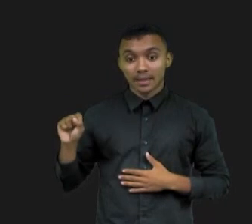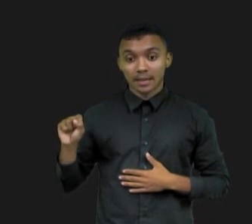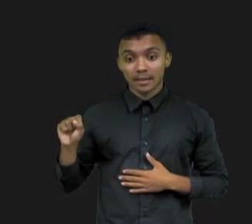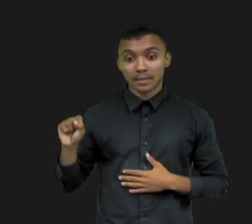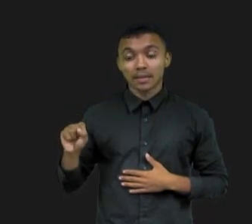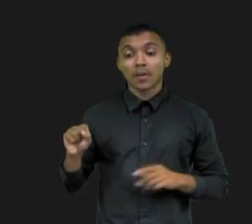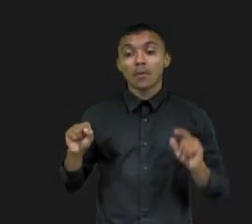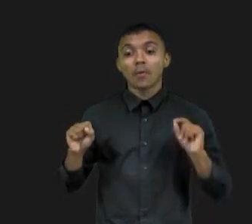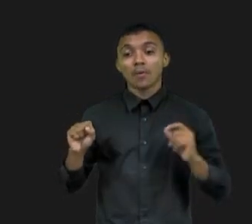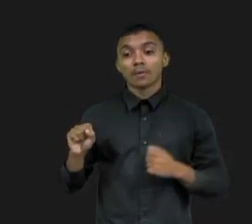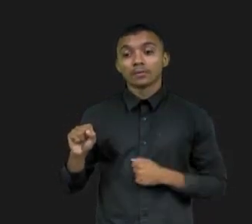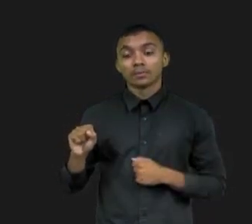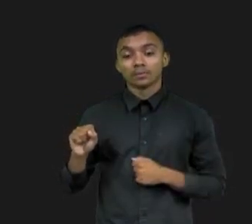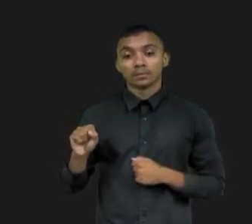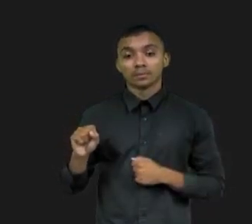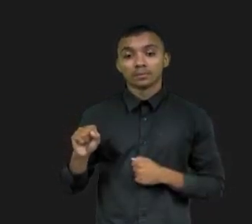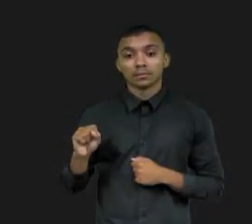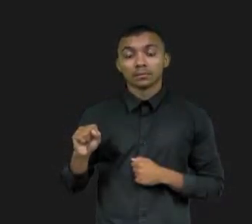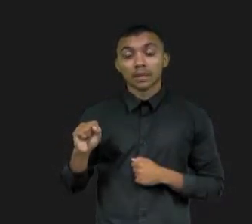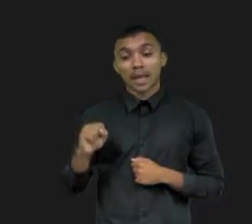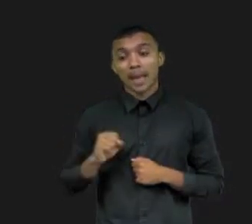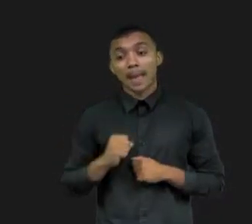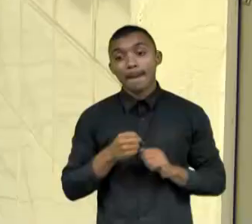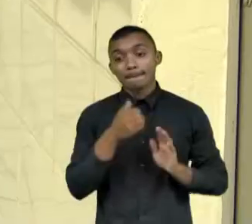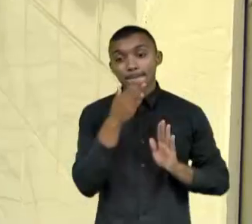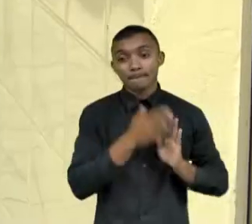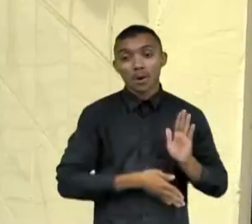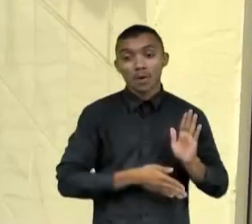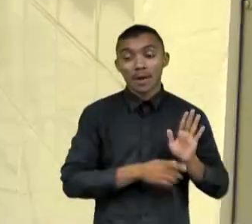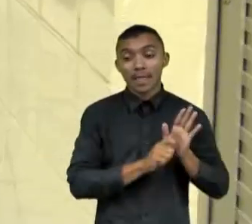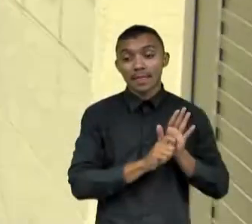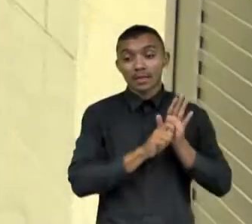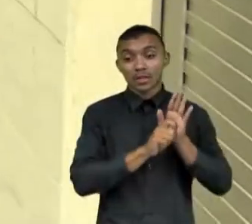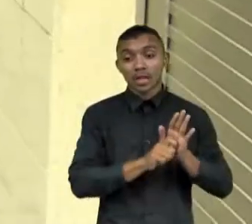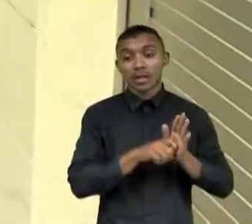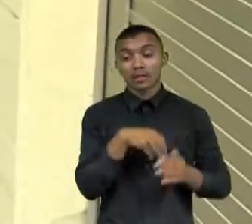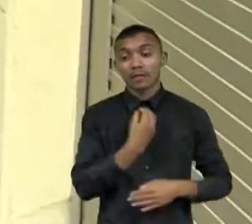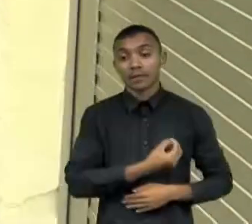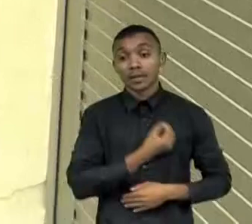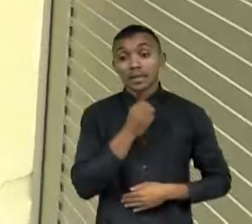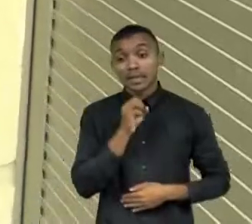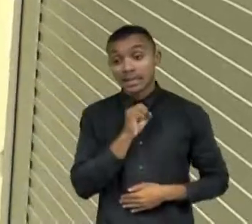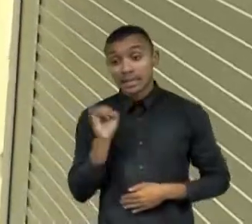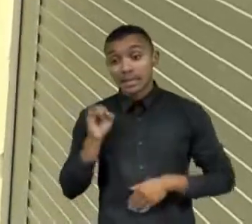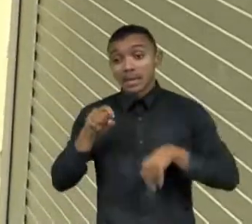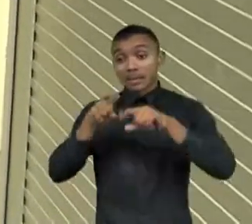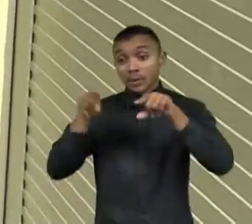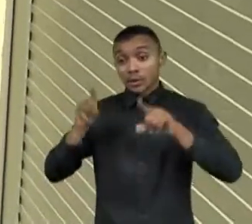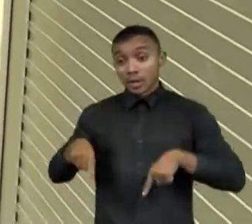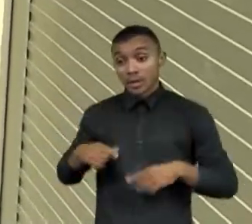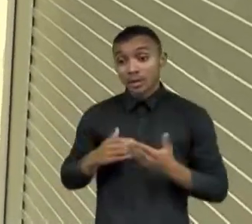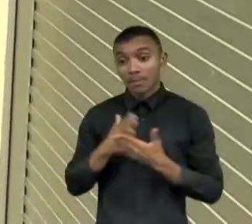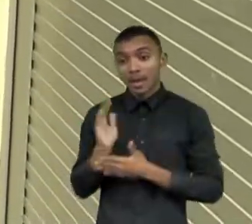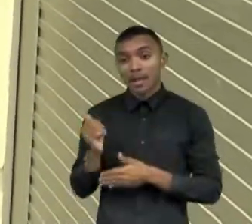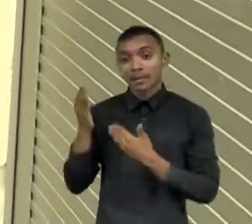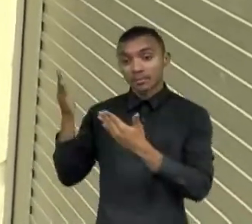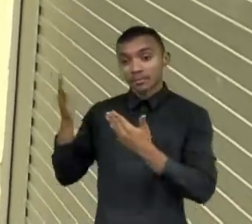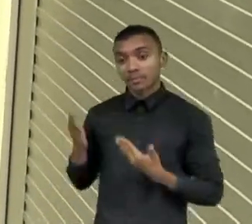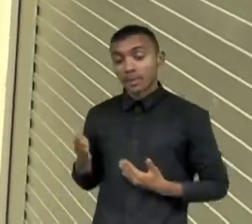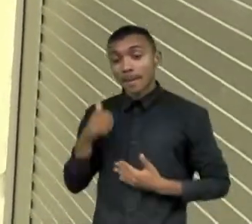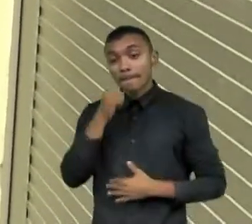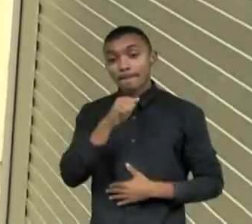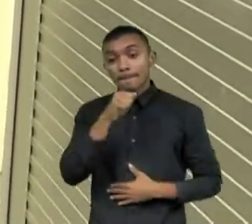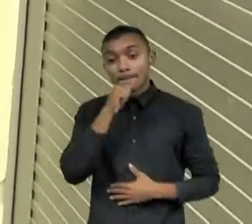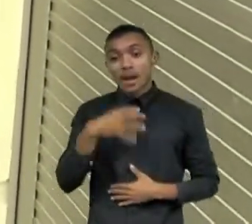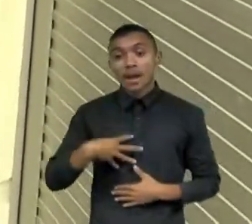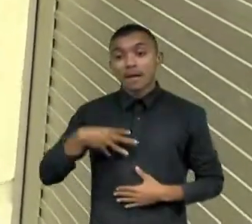vez fazer um atestado de vida, né? Se o projeto for aprovado, a rotina de dona Aiglê e da Rebeca